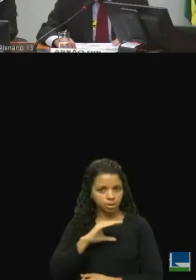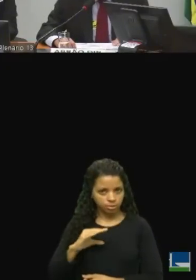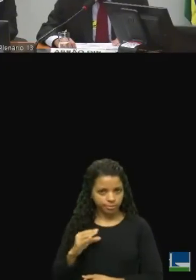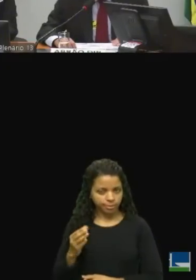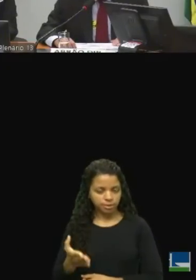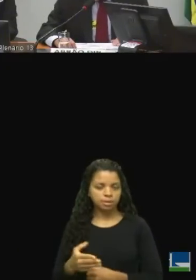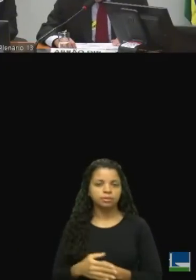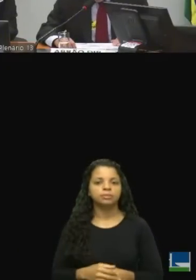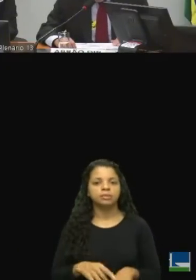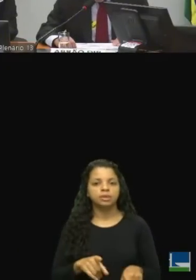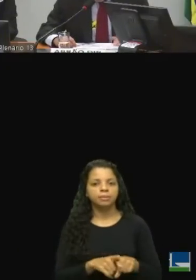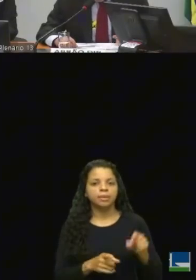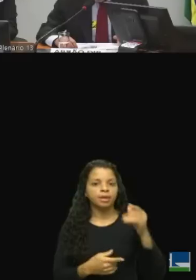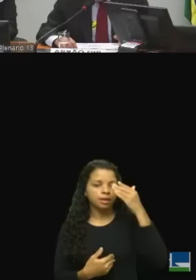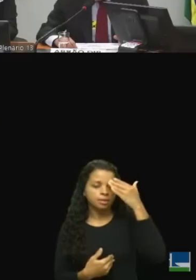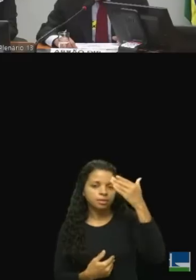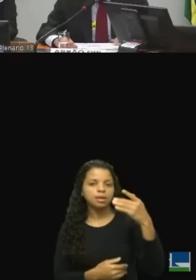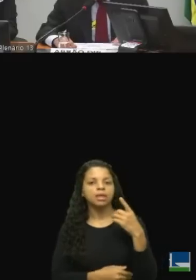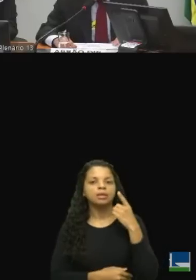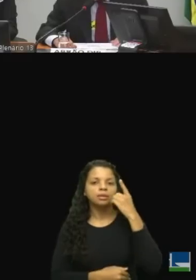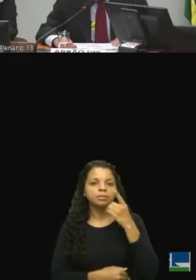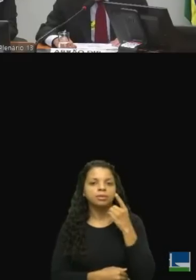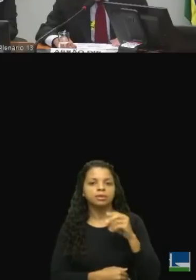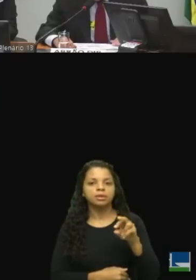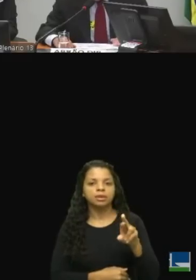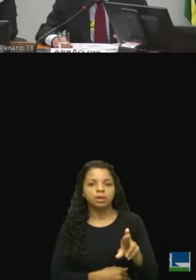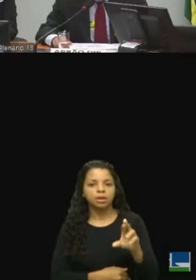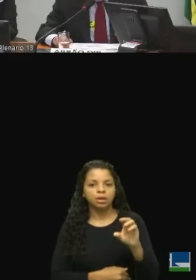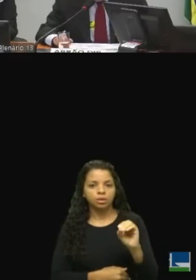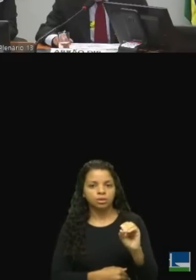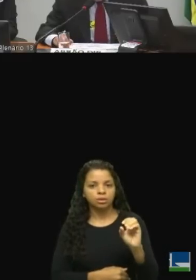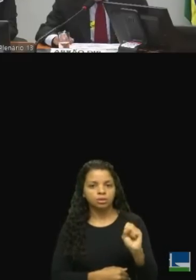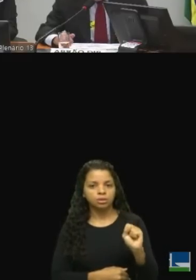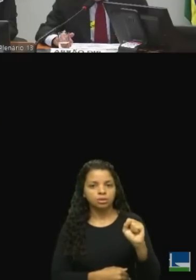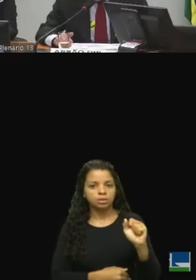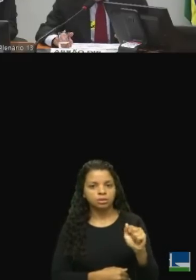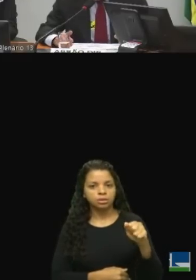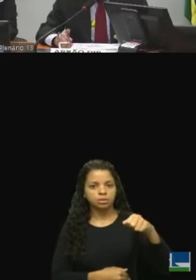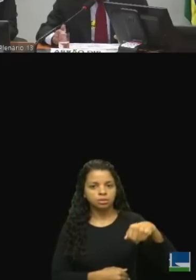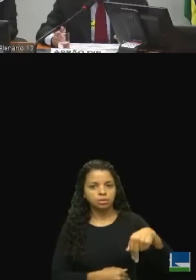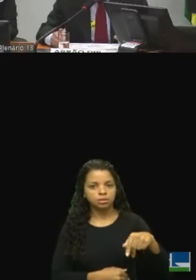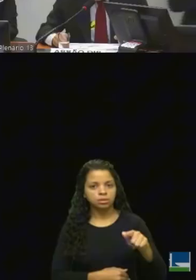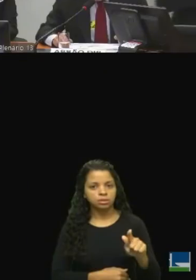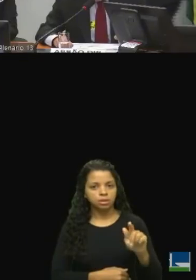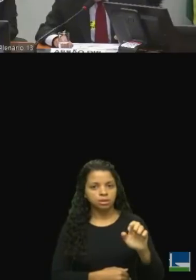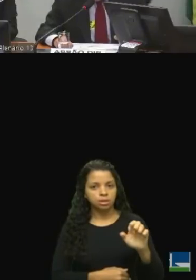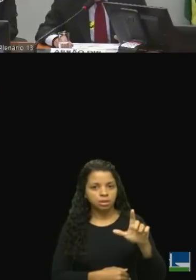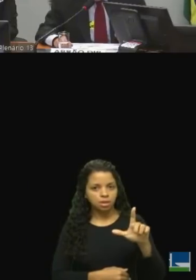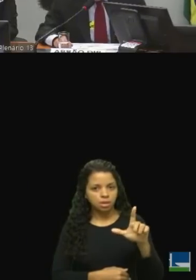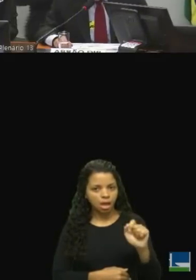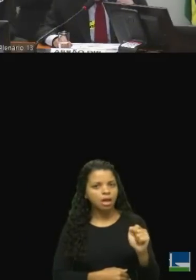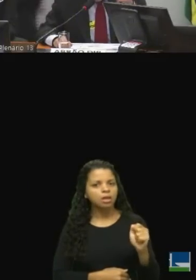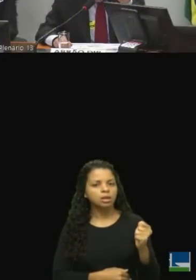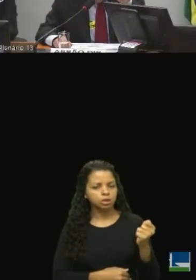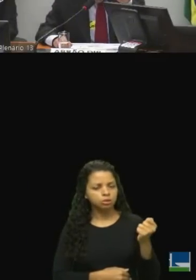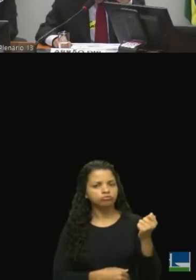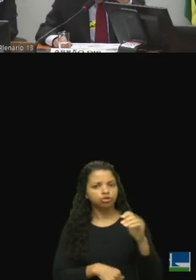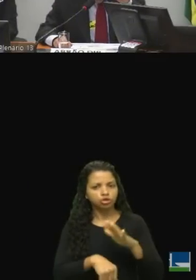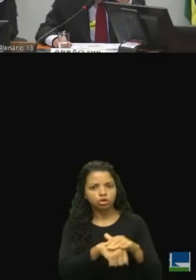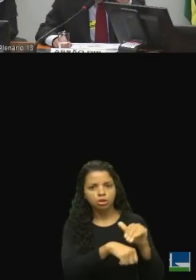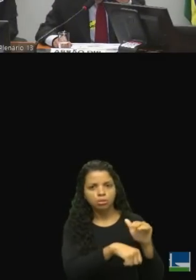deputada Rosângela Moro por ter convocado esta audiência pública de tanta importância para as pessoas com